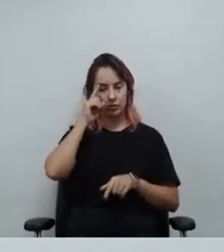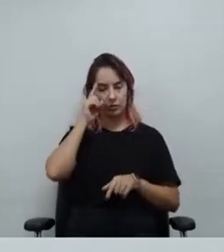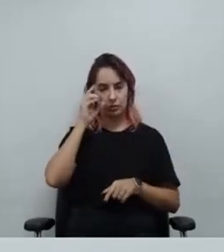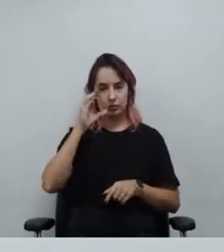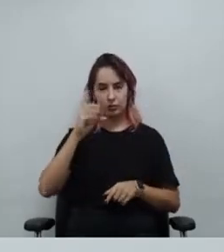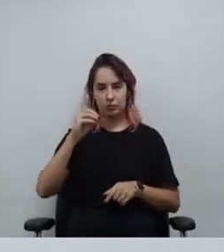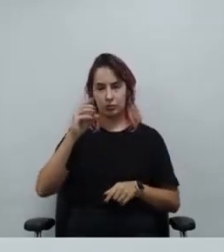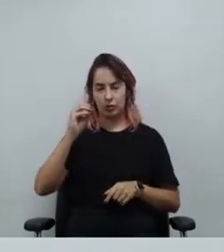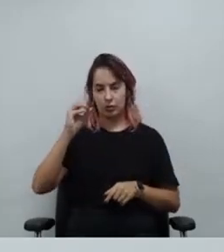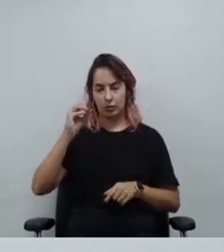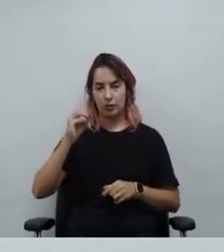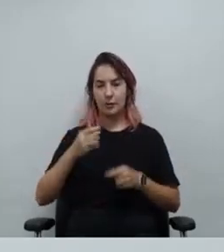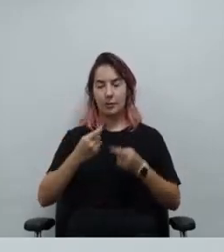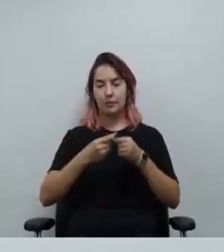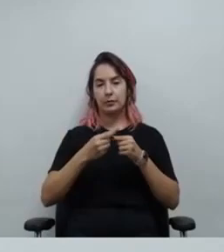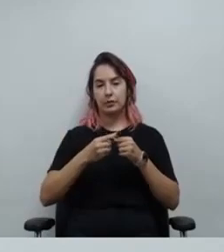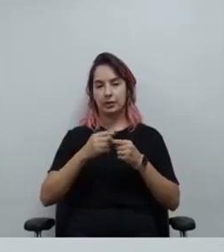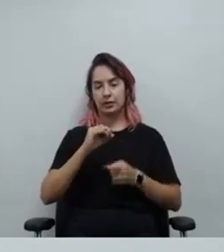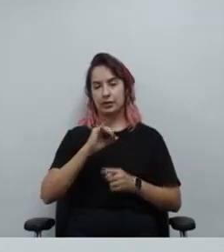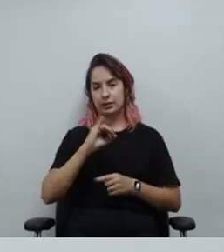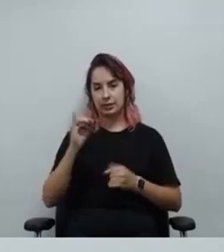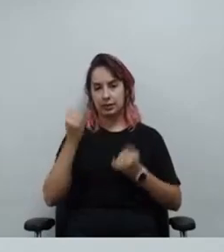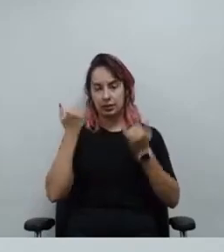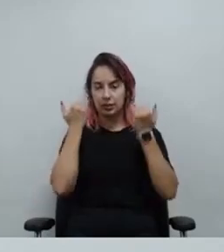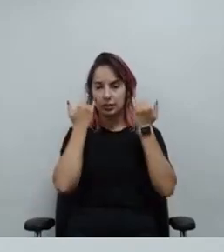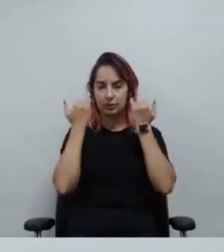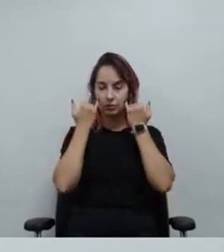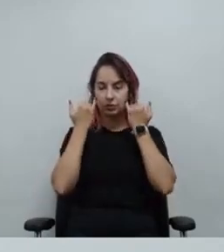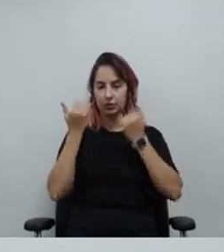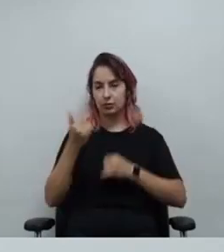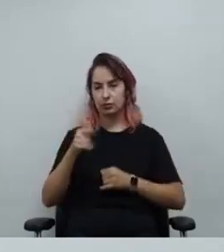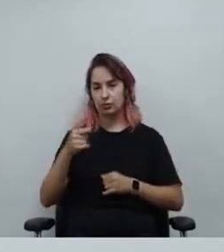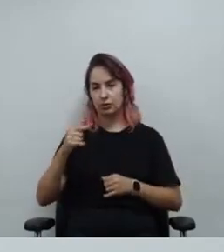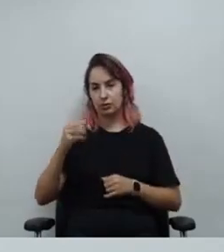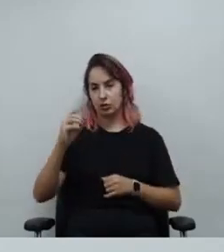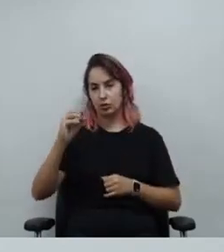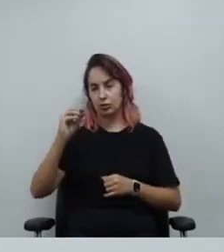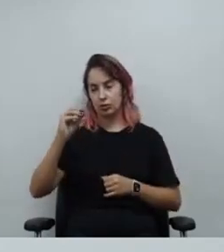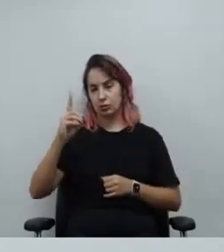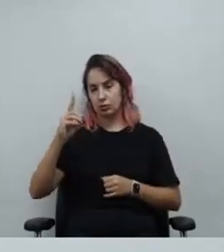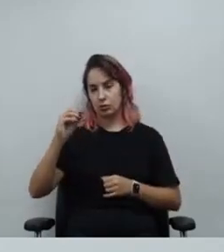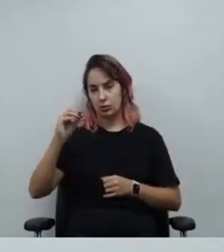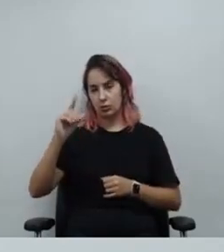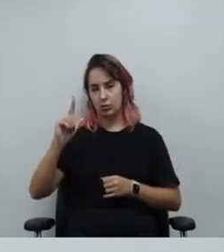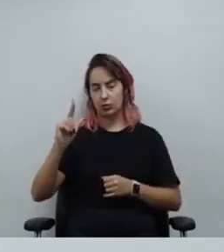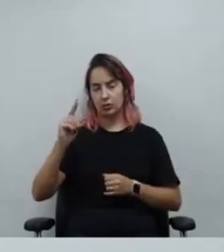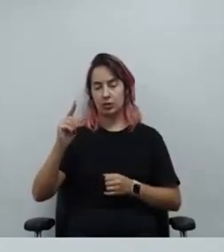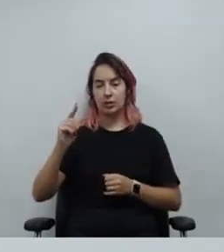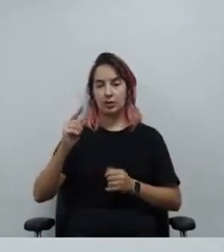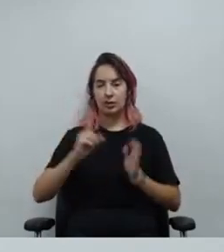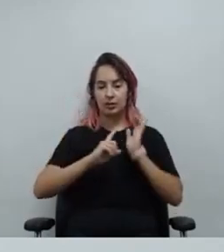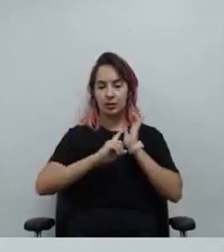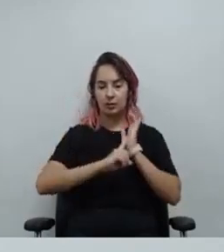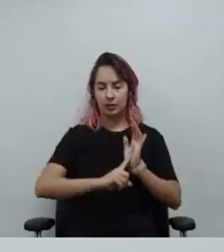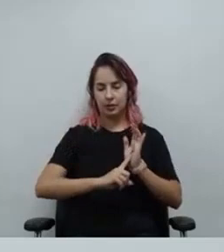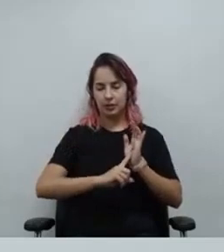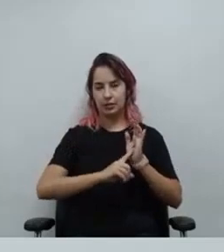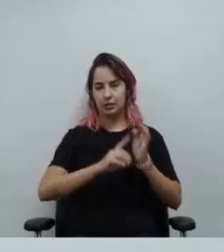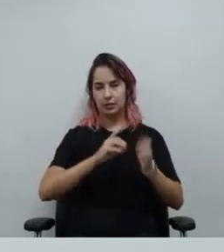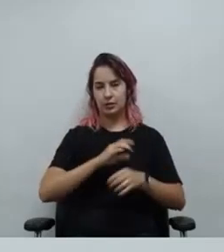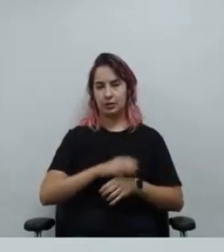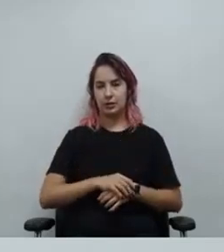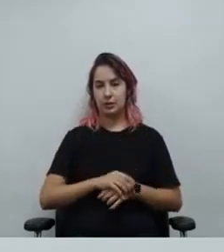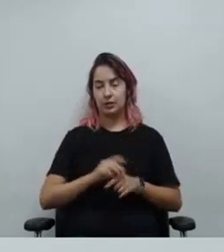DOL. Porque quando esses dados não são alimentados no DOL, eles não aparecem para a Corregedoria e acabam não aparecendo